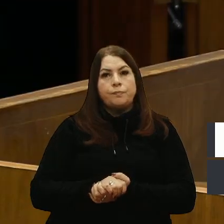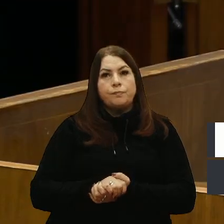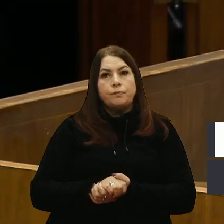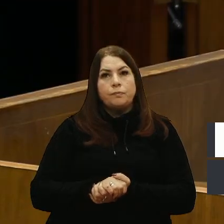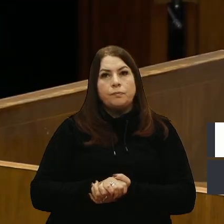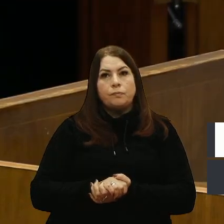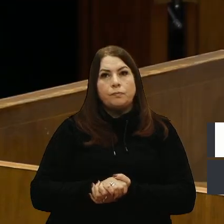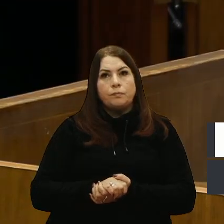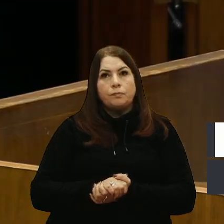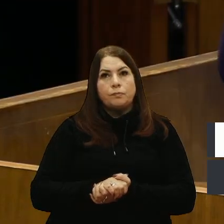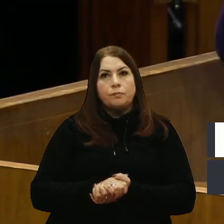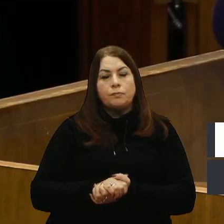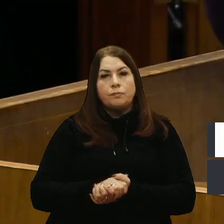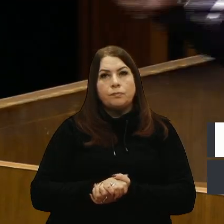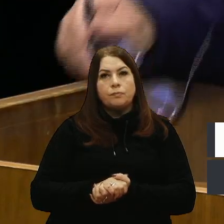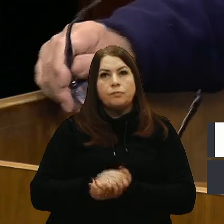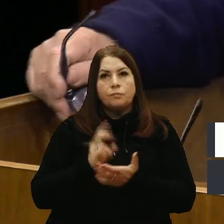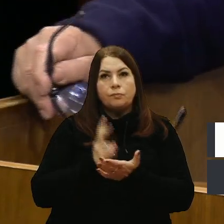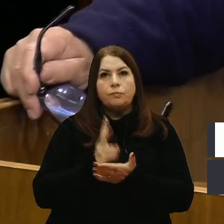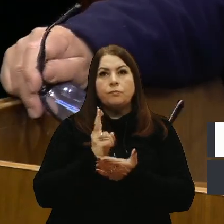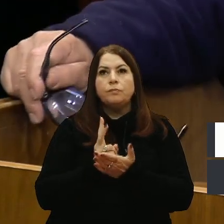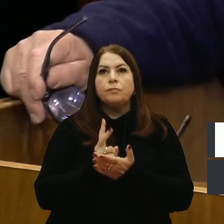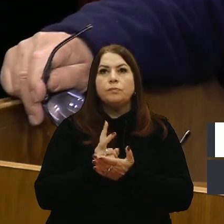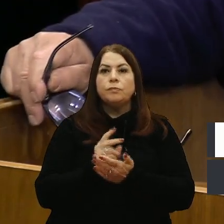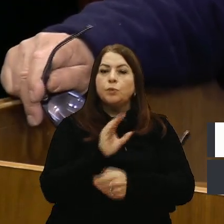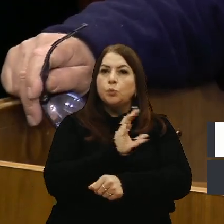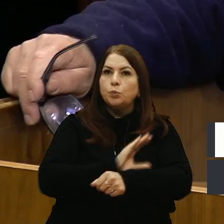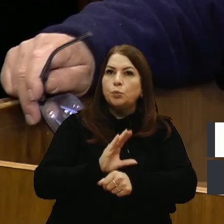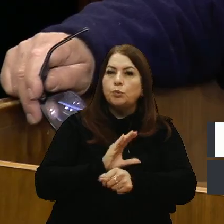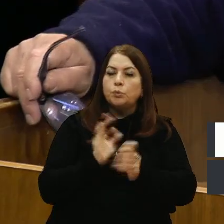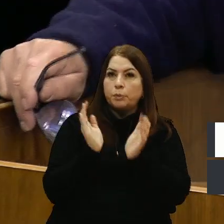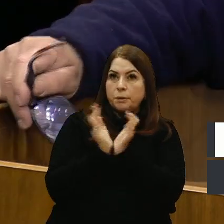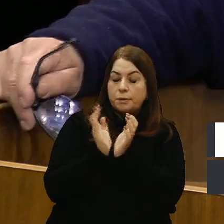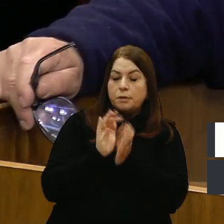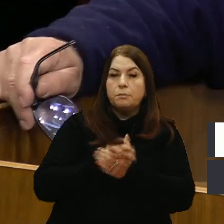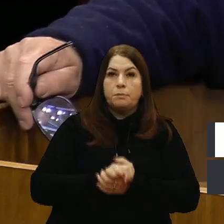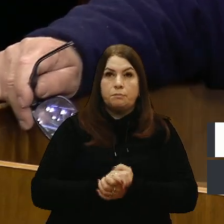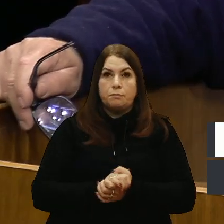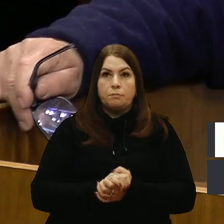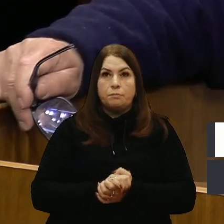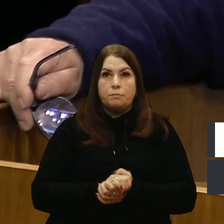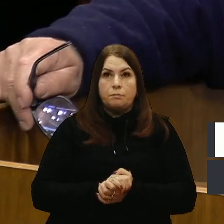E continuam as capacitações em equipes.